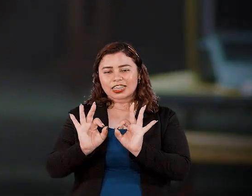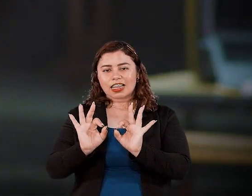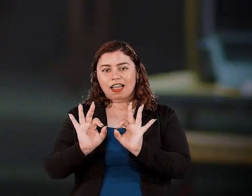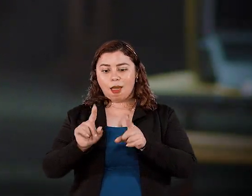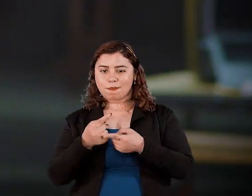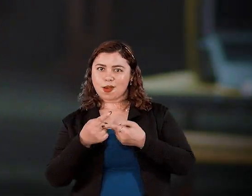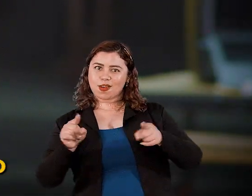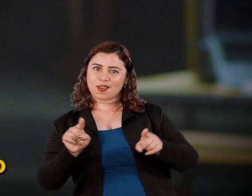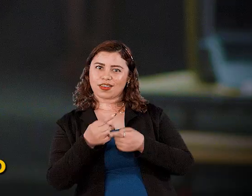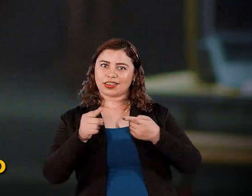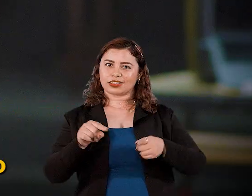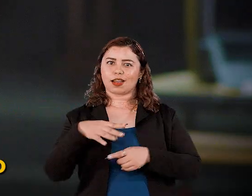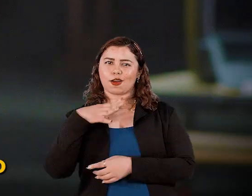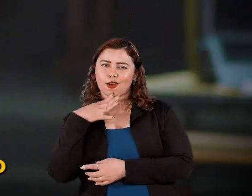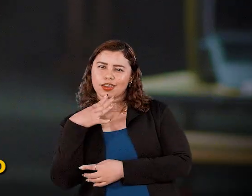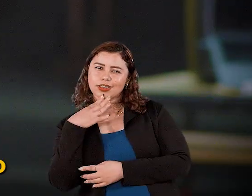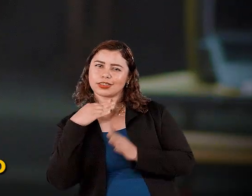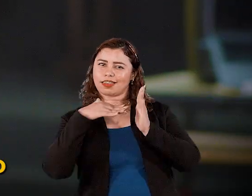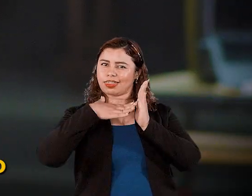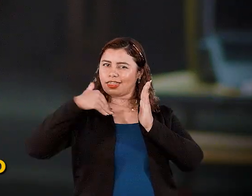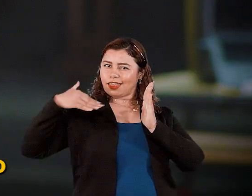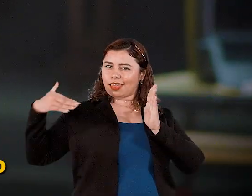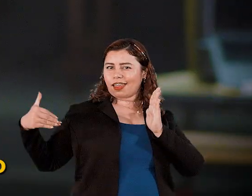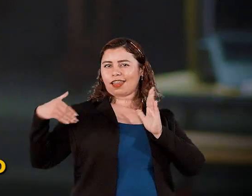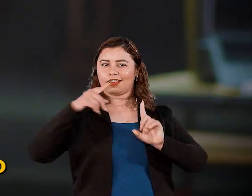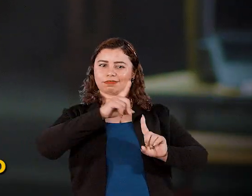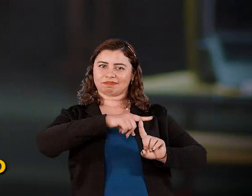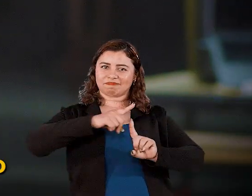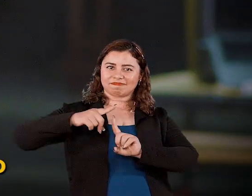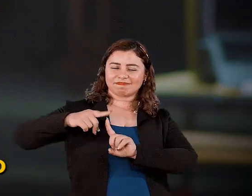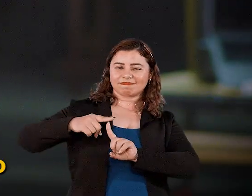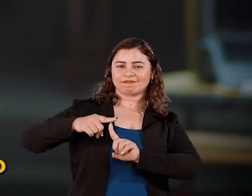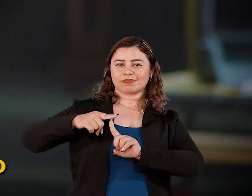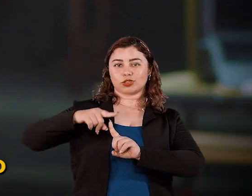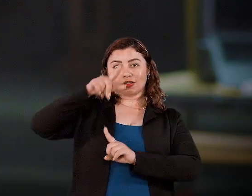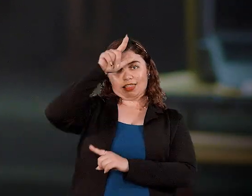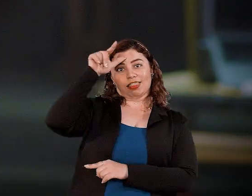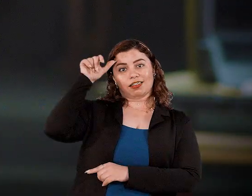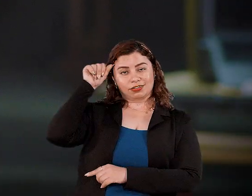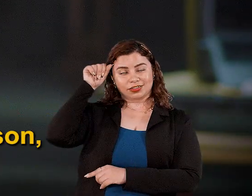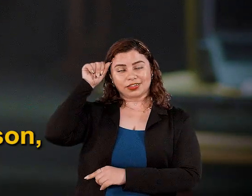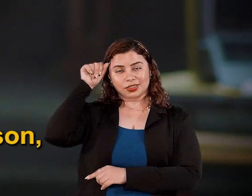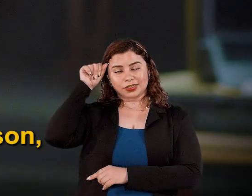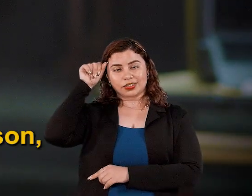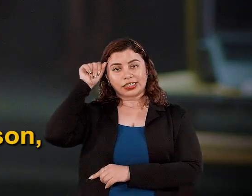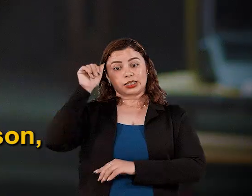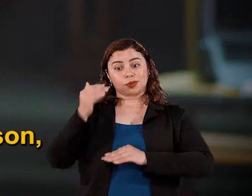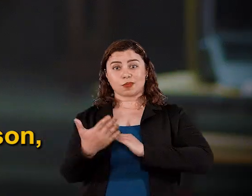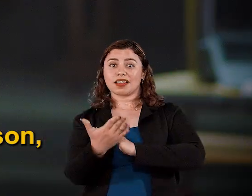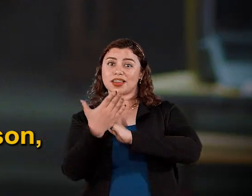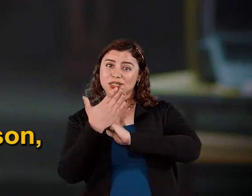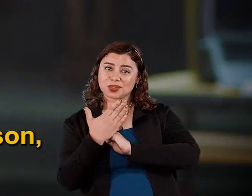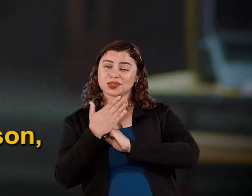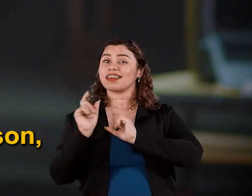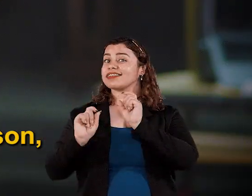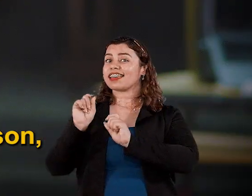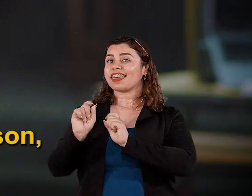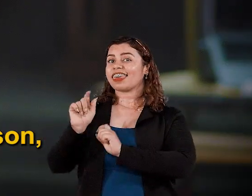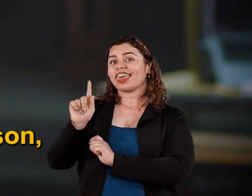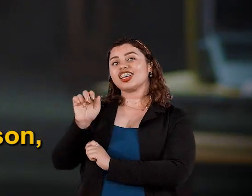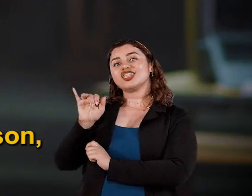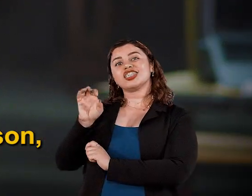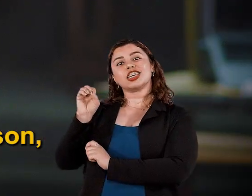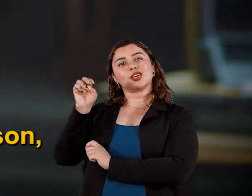quebra-cabeças musical, conhecendo a estética, conhecendo o estilo do Levino, e com a ajuda inestimável do Gilson,